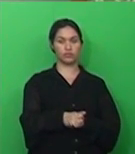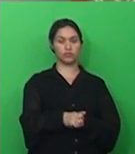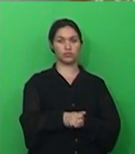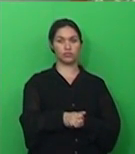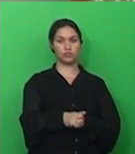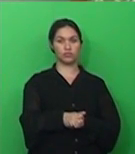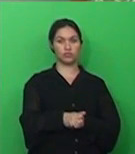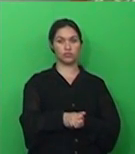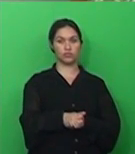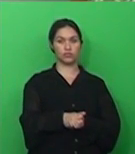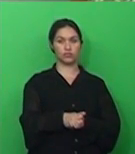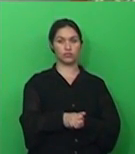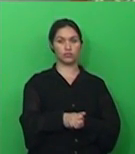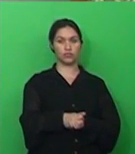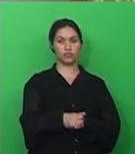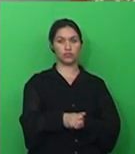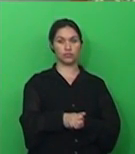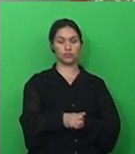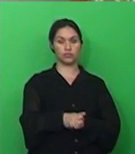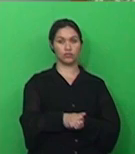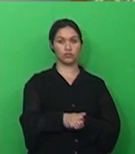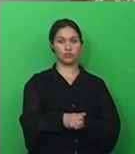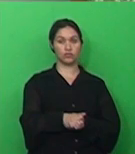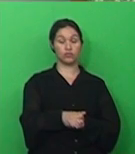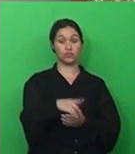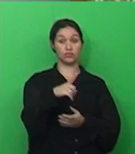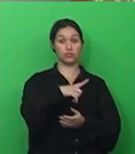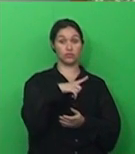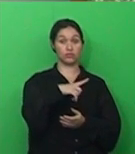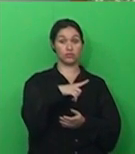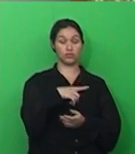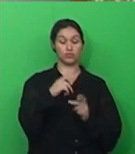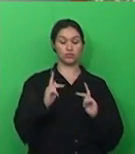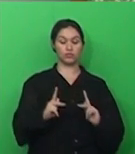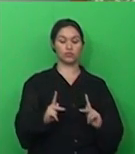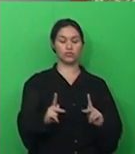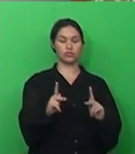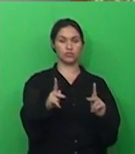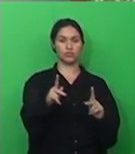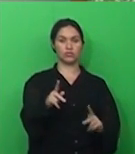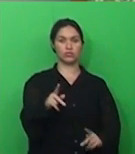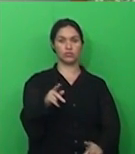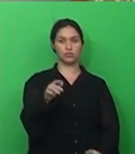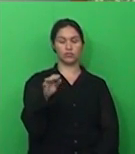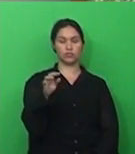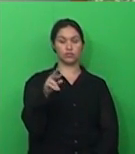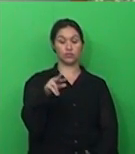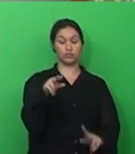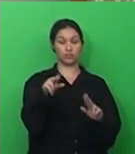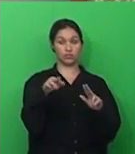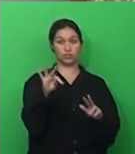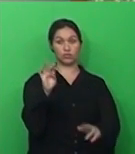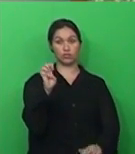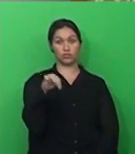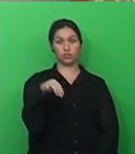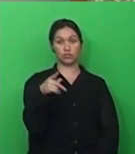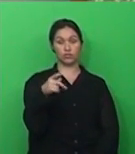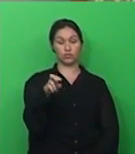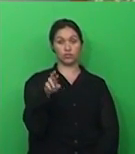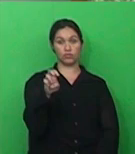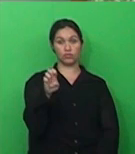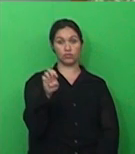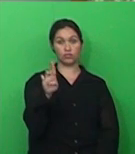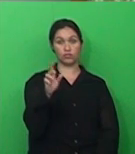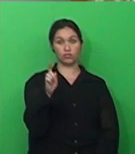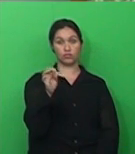frio. O mesmo armazenamento, o transporte das vacinas, eles são iguais em todos os lugares do Brasil. Por isso que são